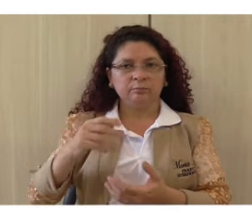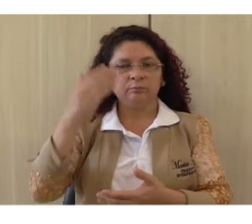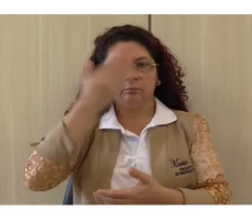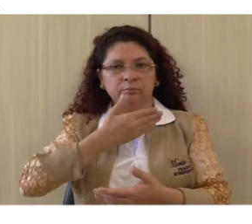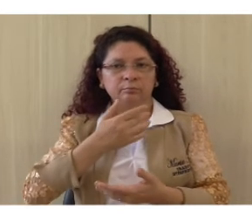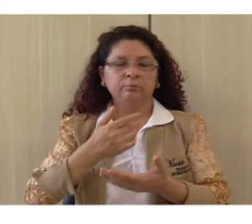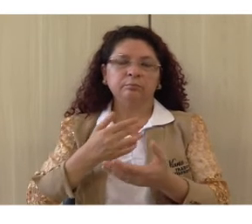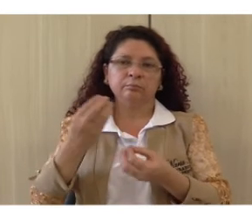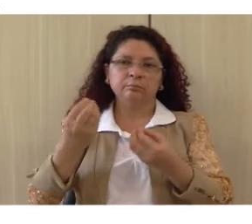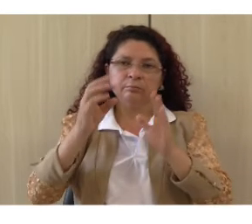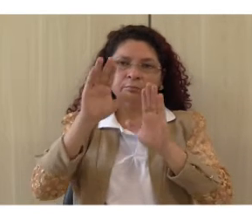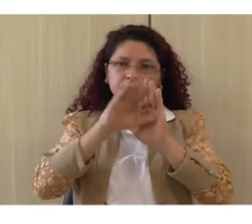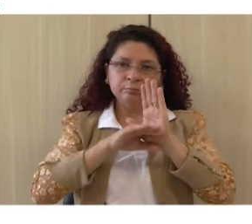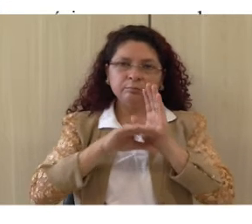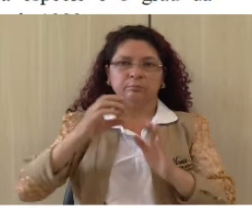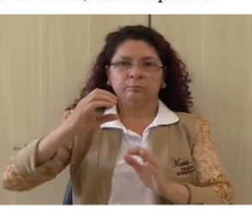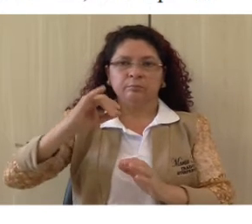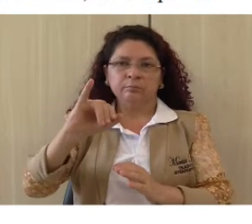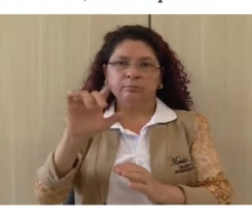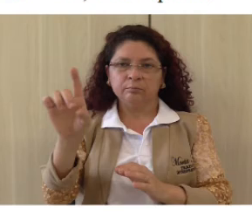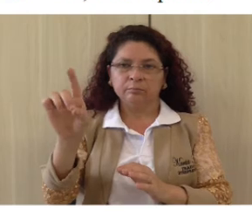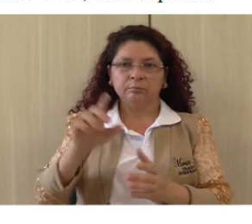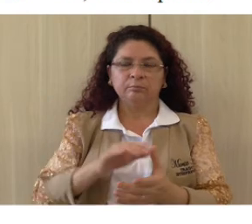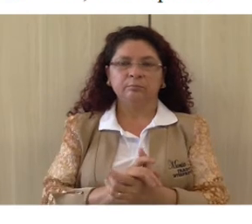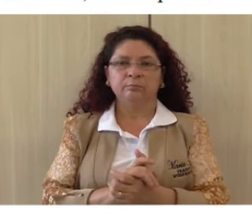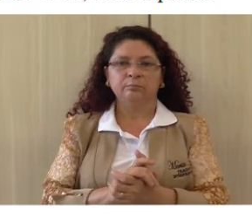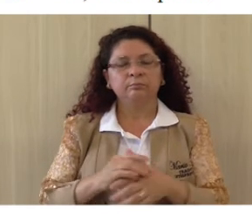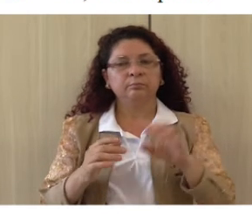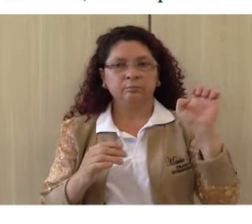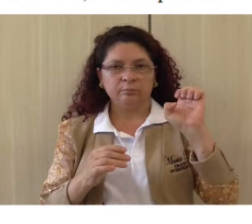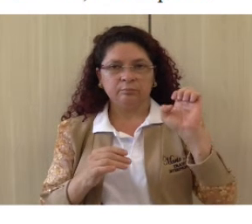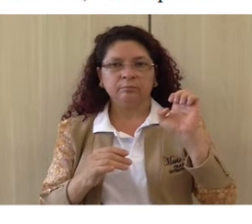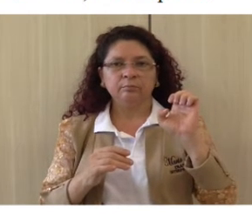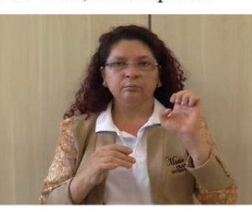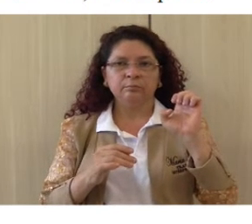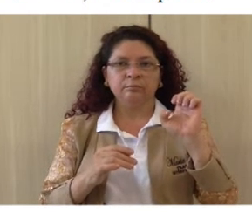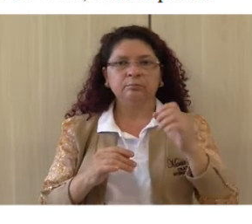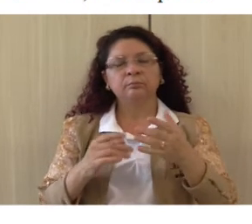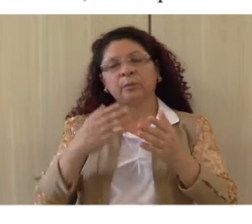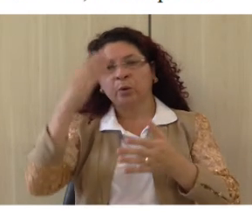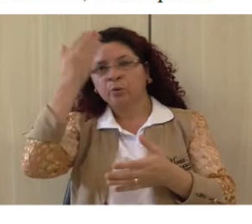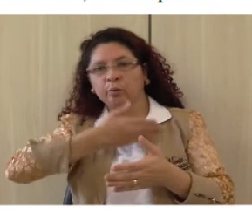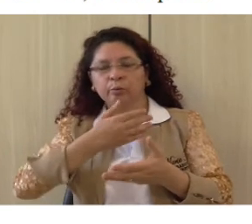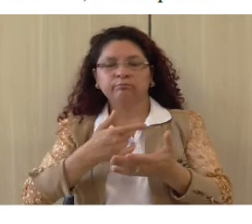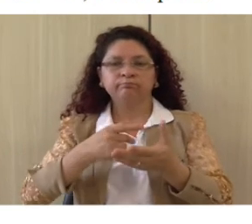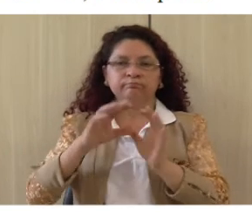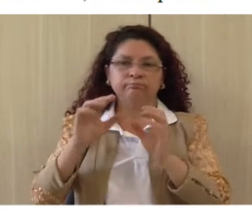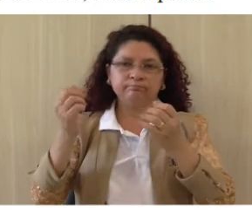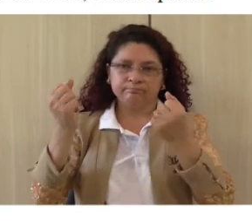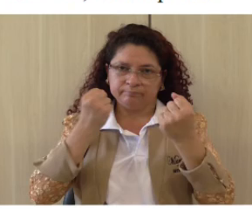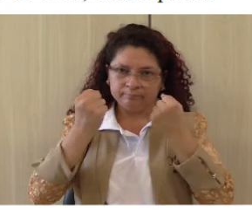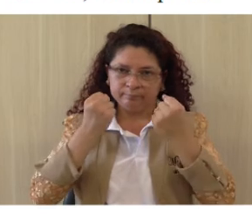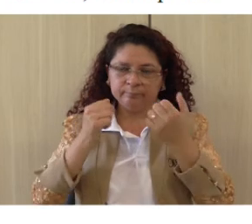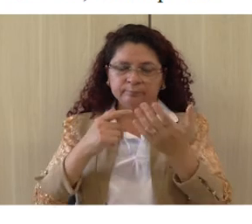correspondente da Classificação Internacional de Doença, CID. E. Comprovantes de rendimentos para apuração e